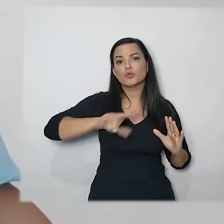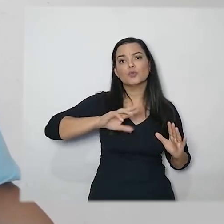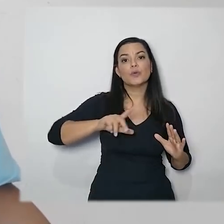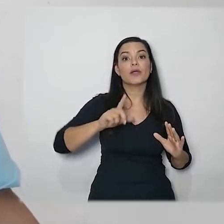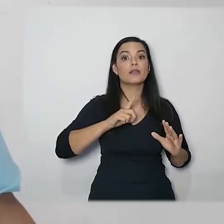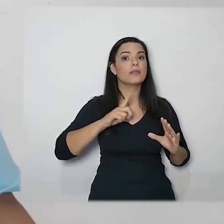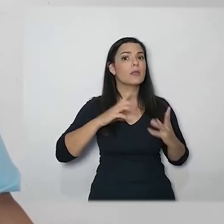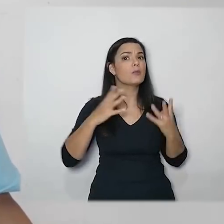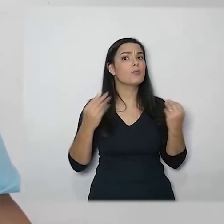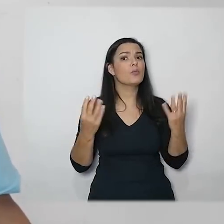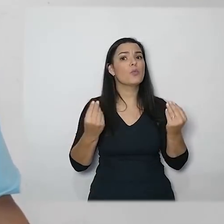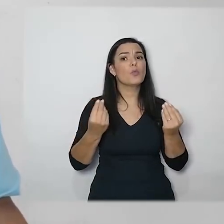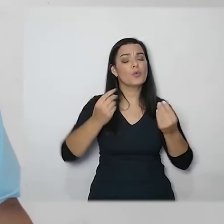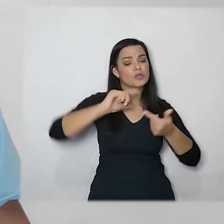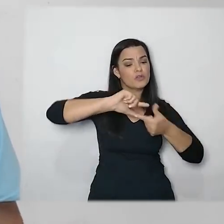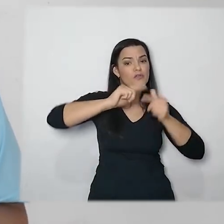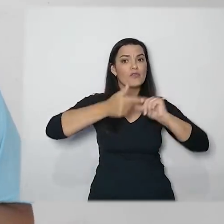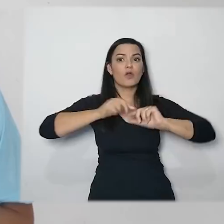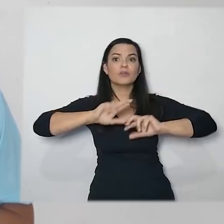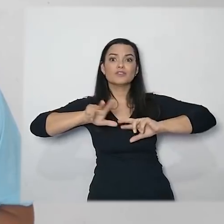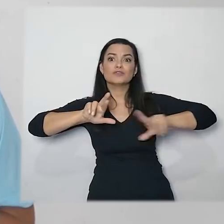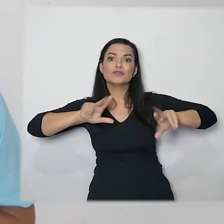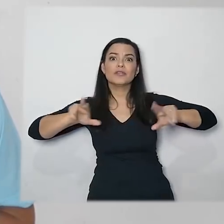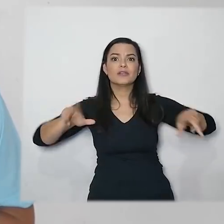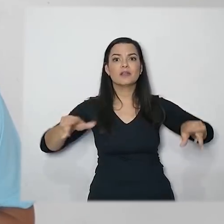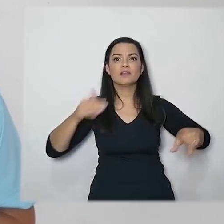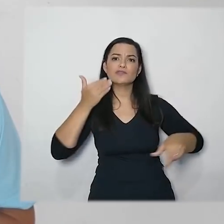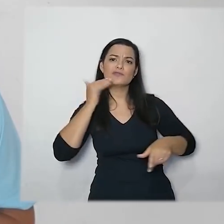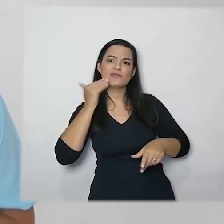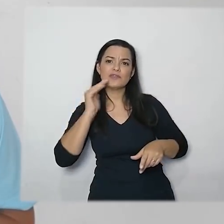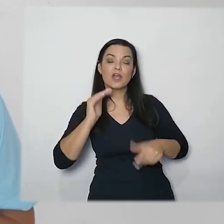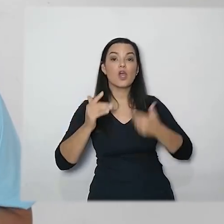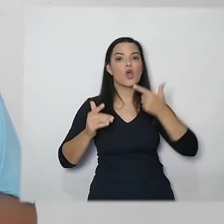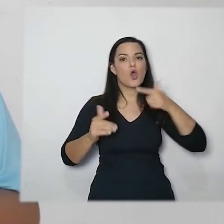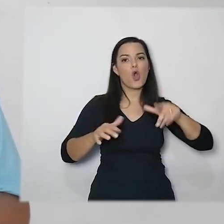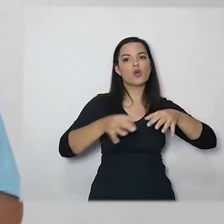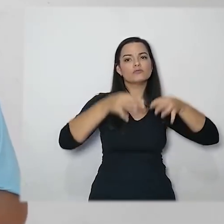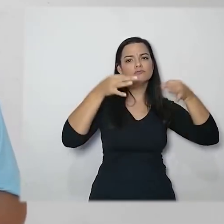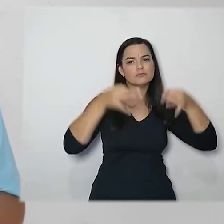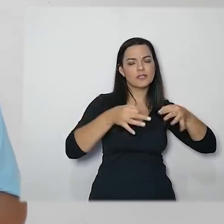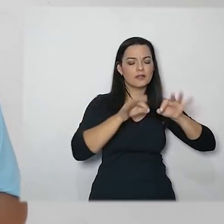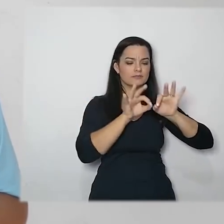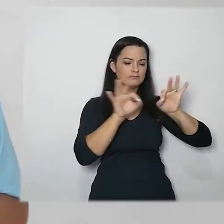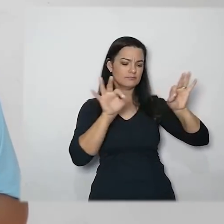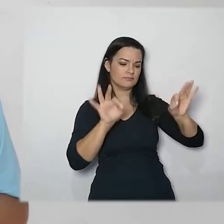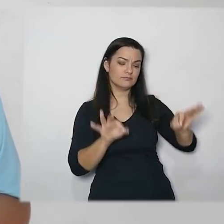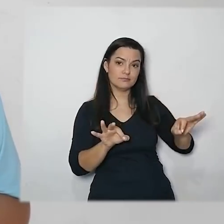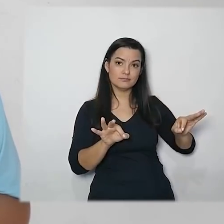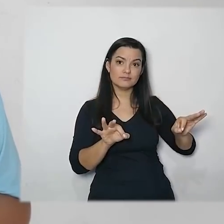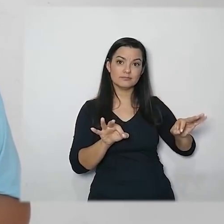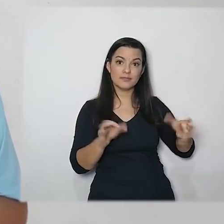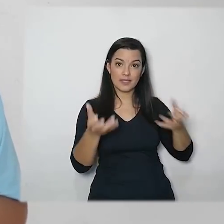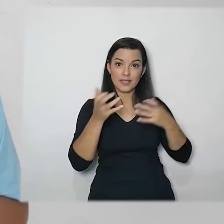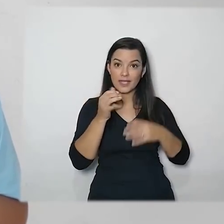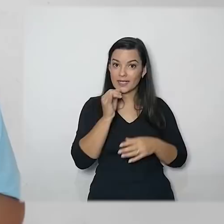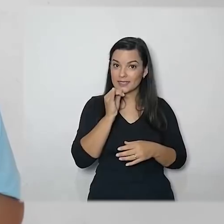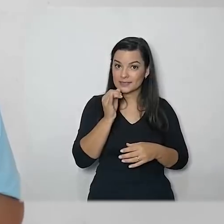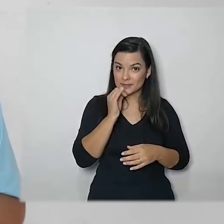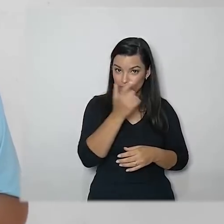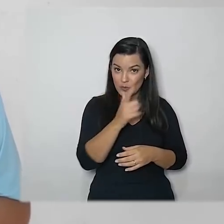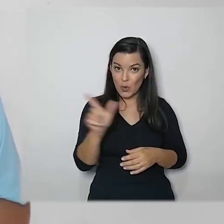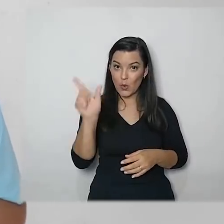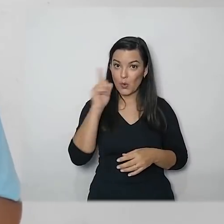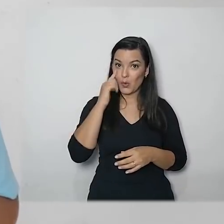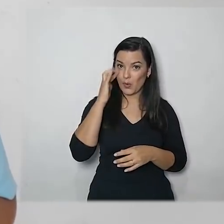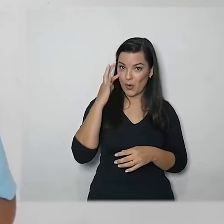e outras que são formas mais regulares. Querem ver um outro exemplo? Então,